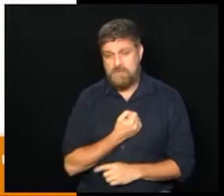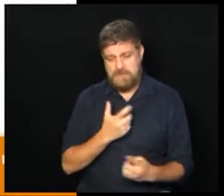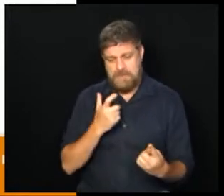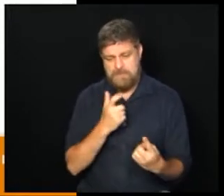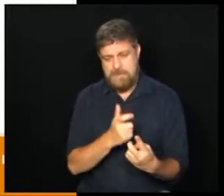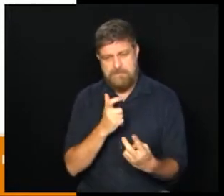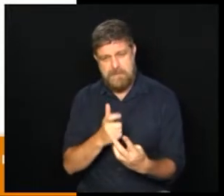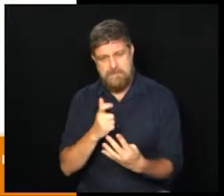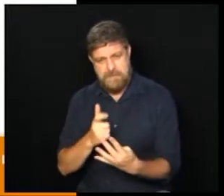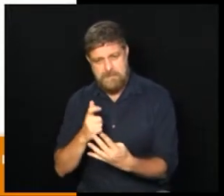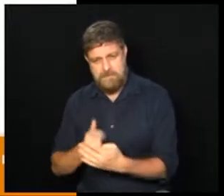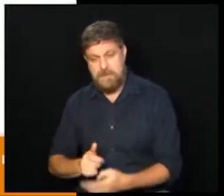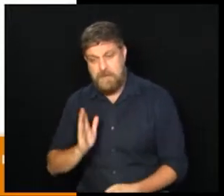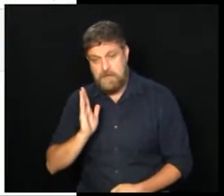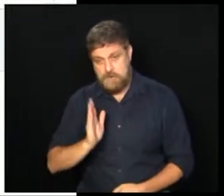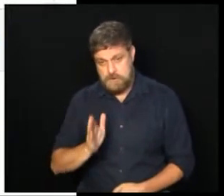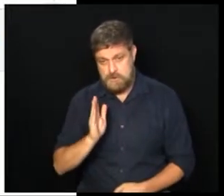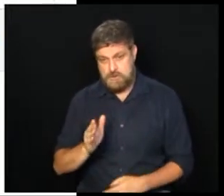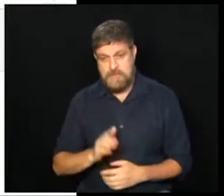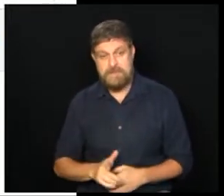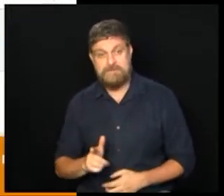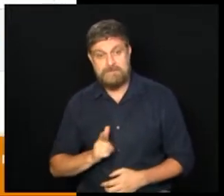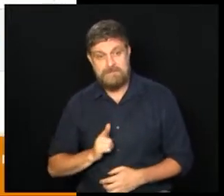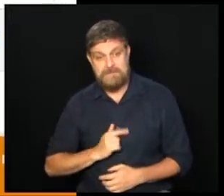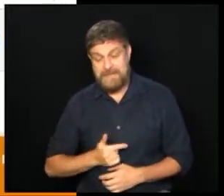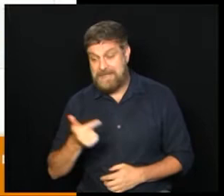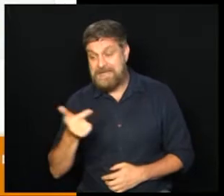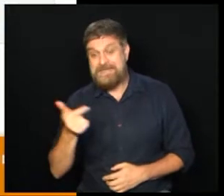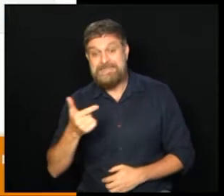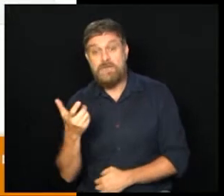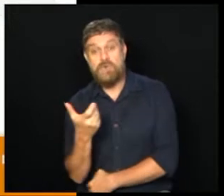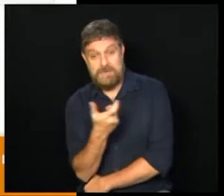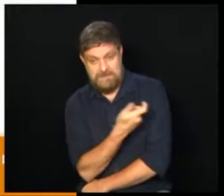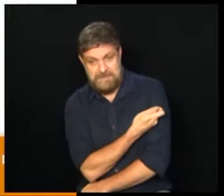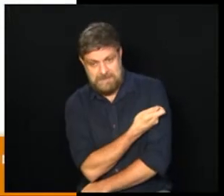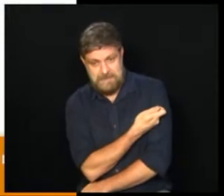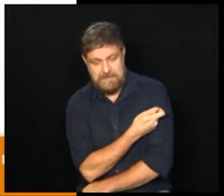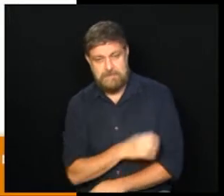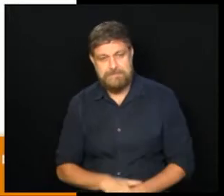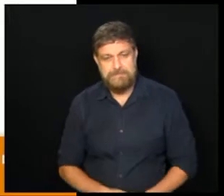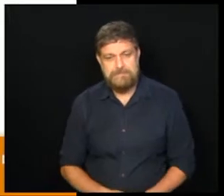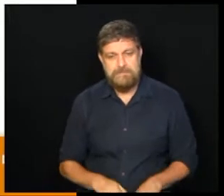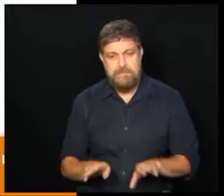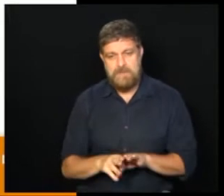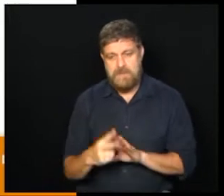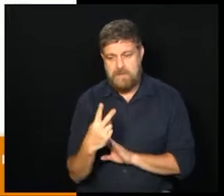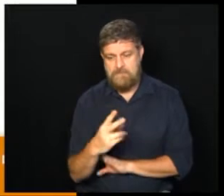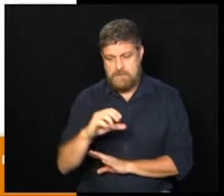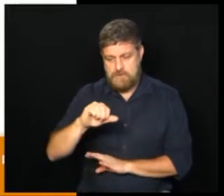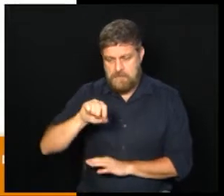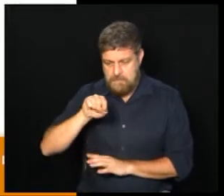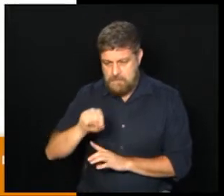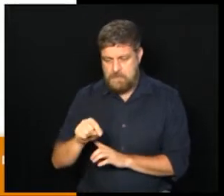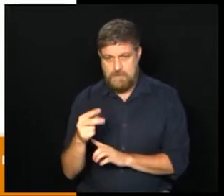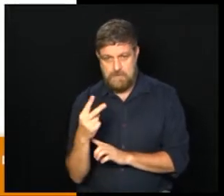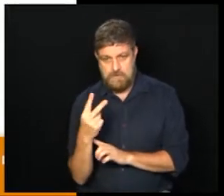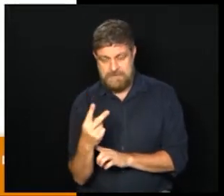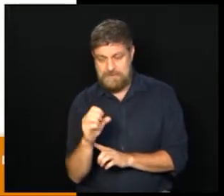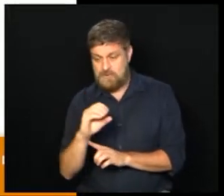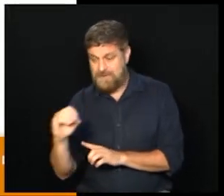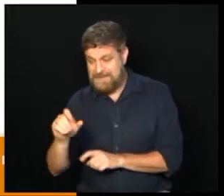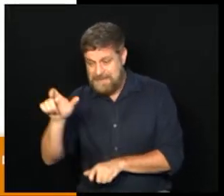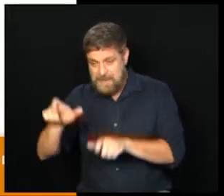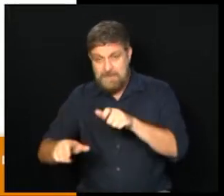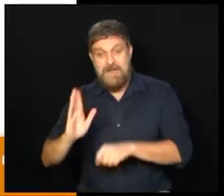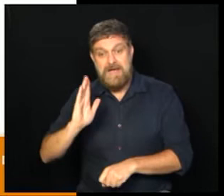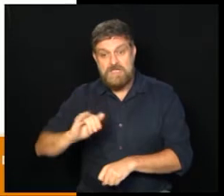449.444 pessoas já imunizadas com as 2 doses da vacina e 29.280 pessoas